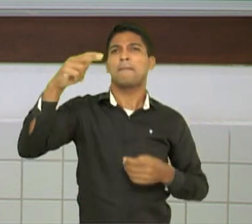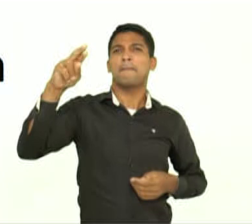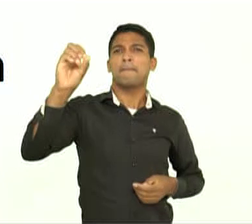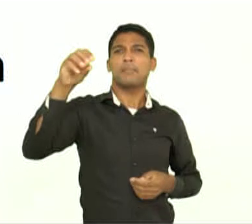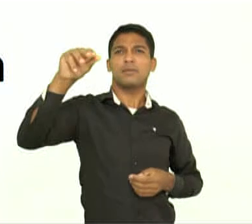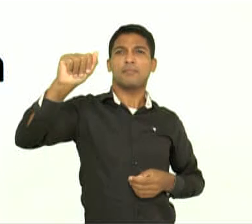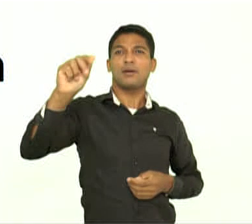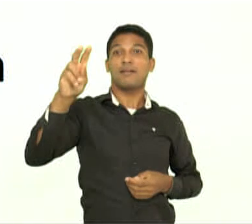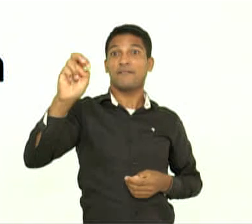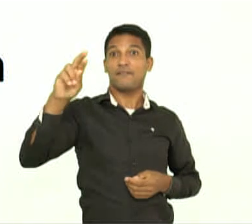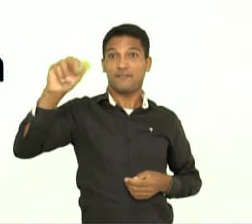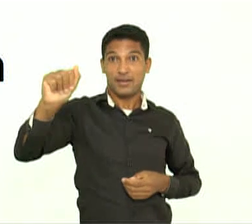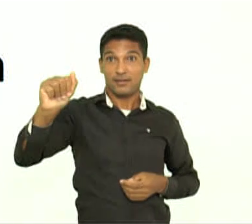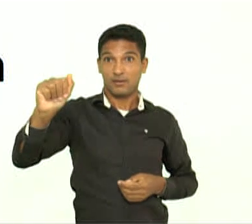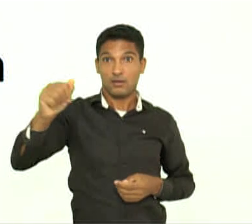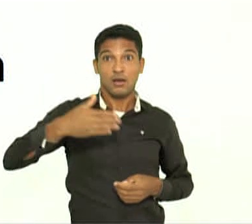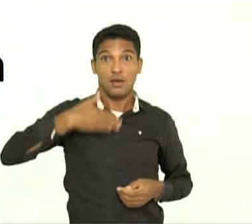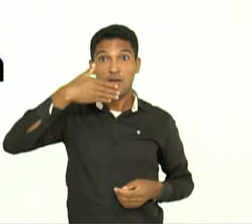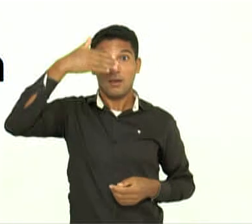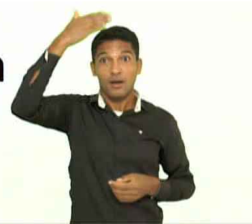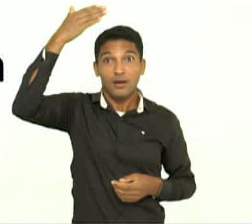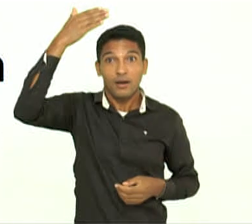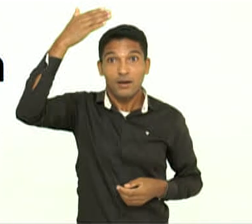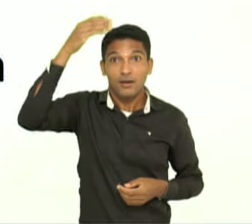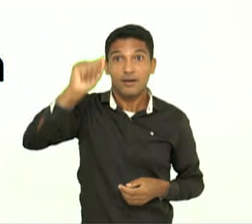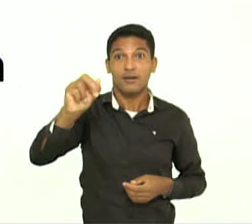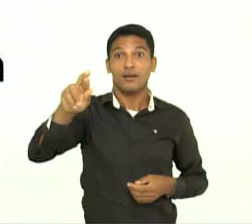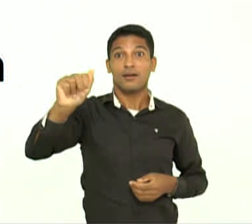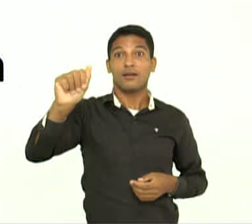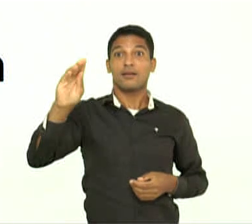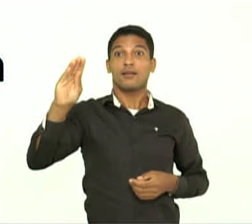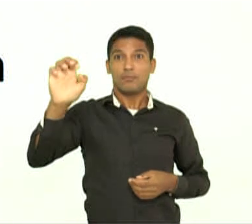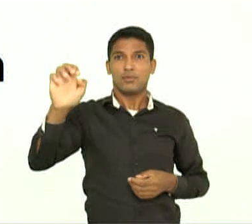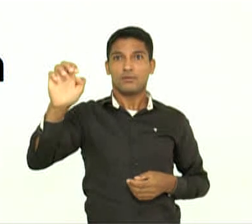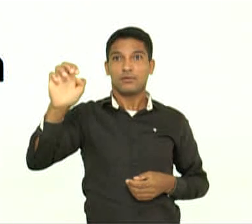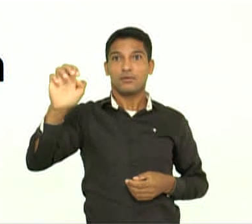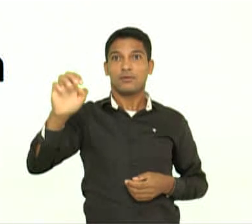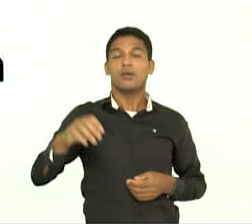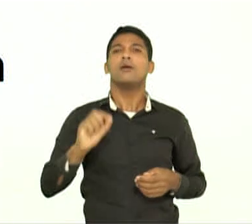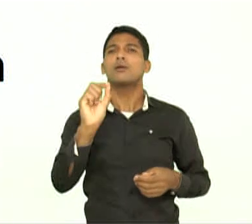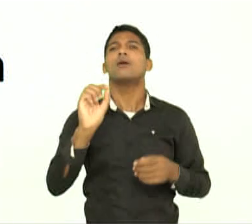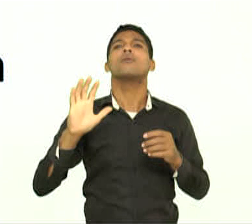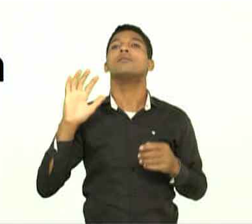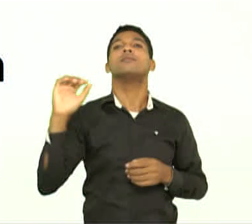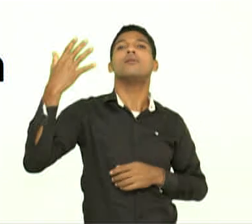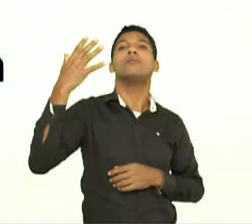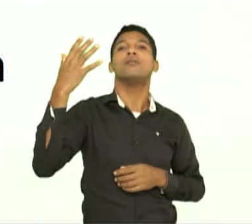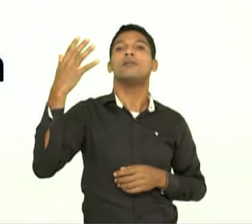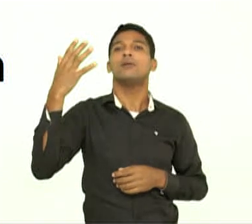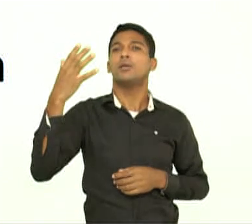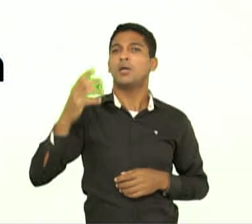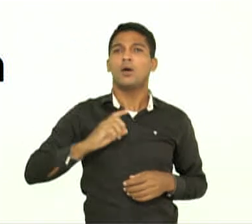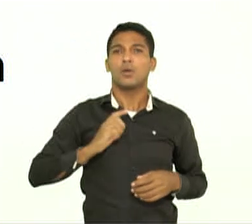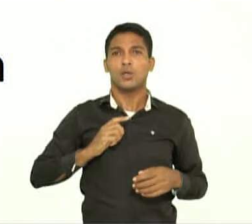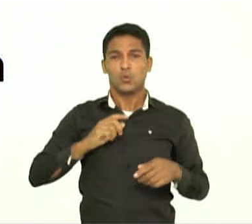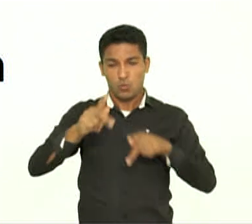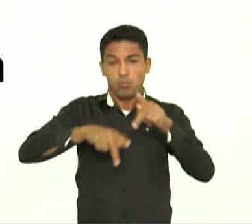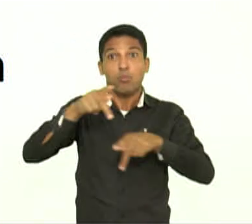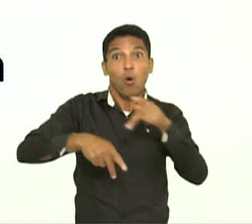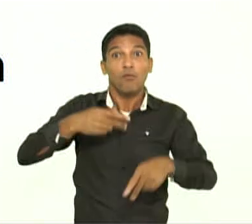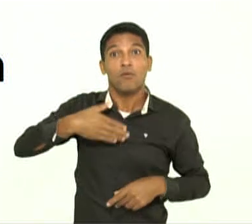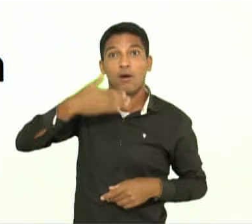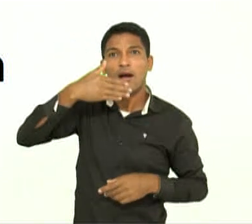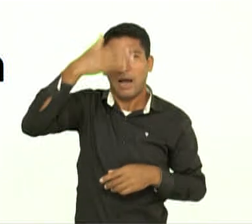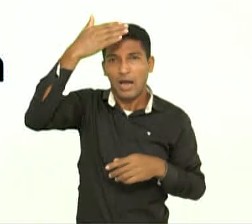para você. Você viu na última aula que a Primavera Árabe foi uma série de protestos populares, revoltas populares